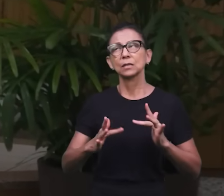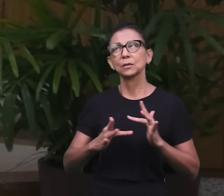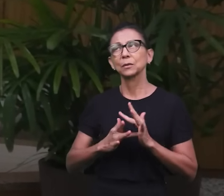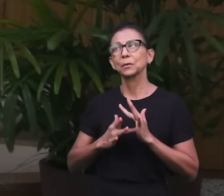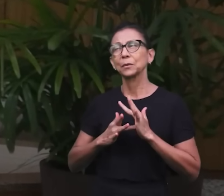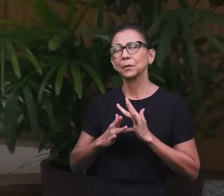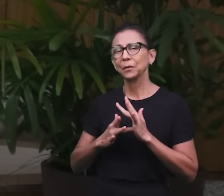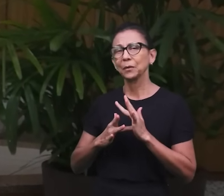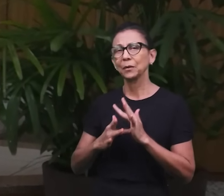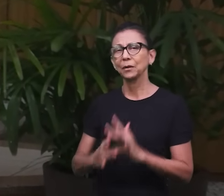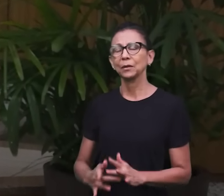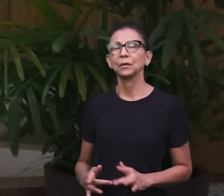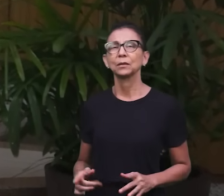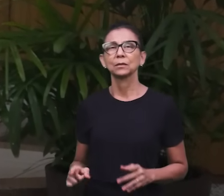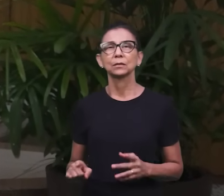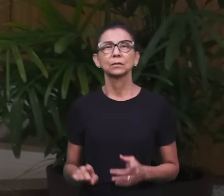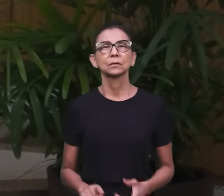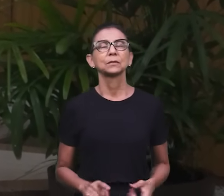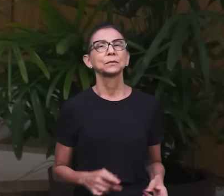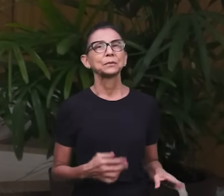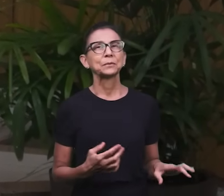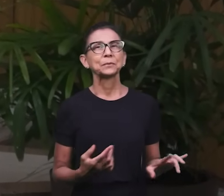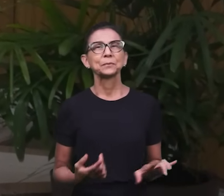sangue de Jesus,